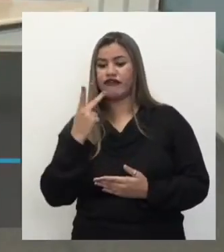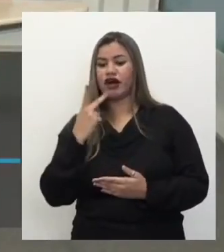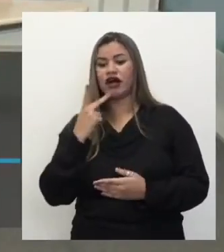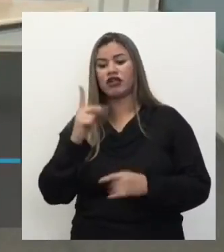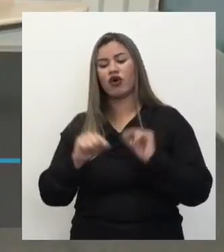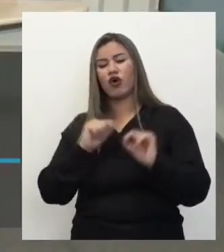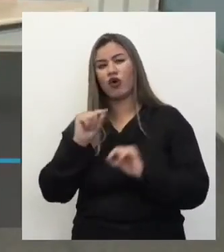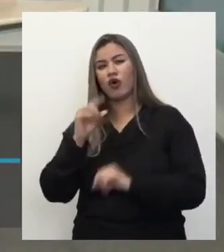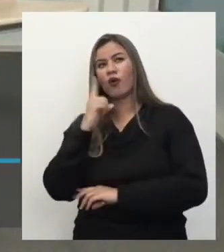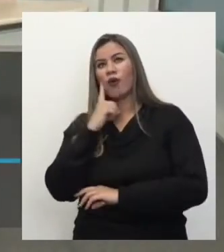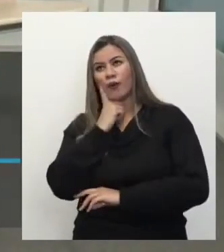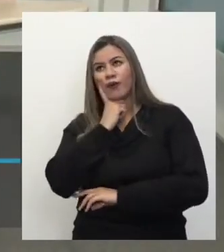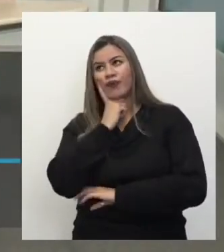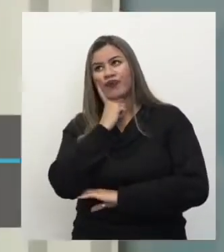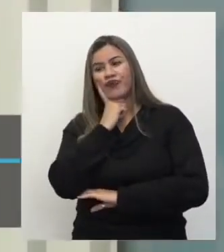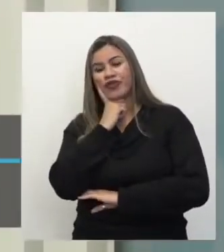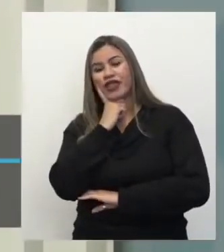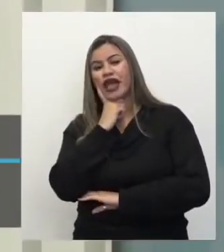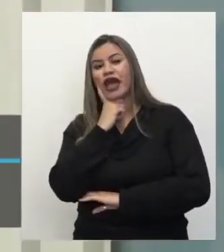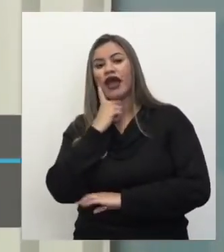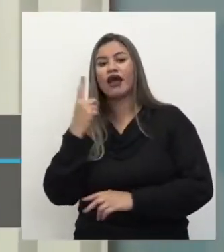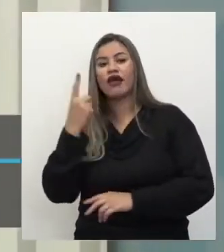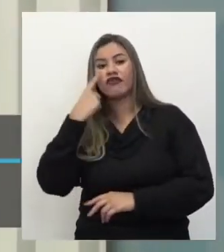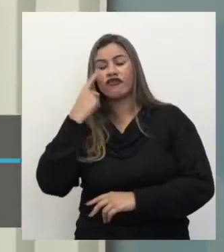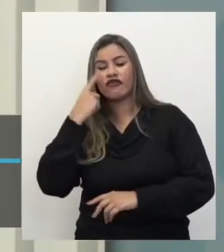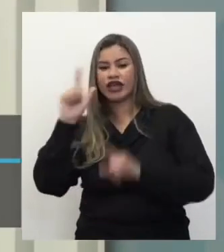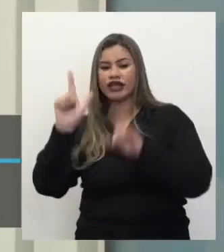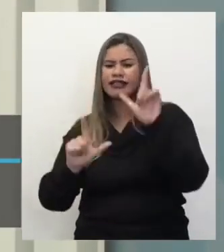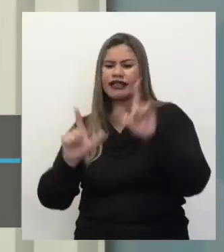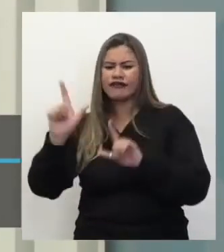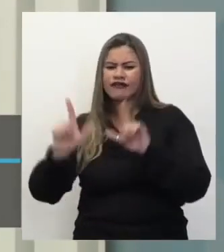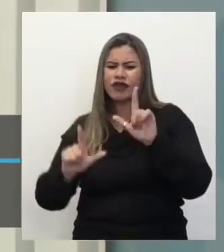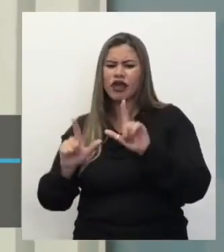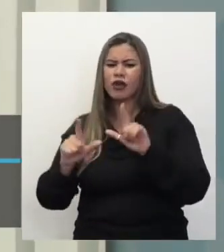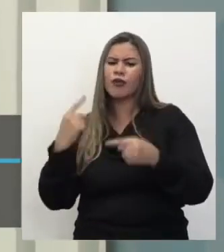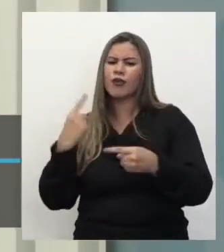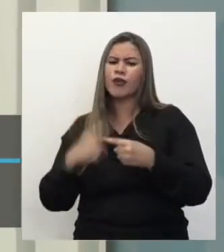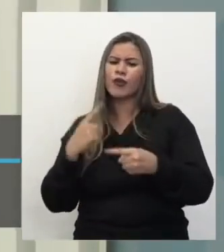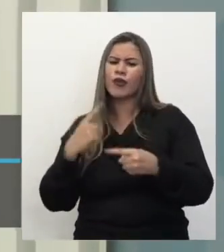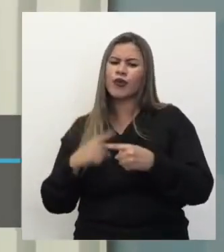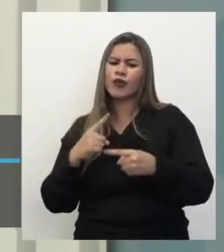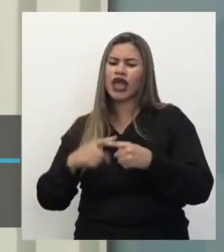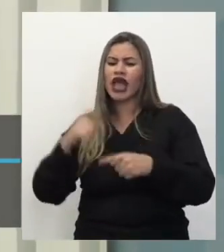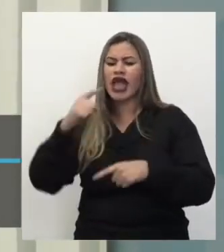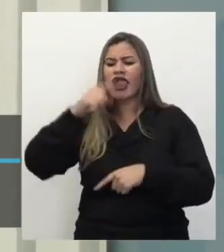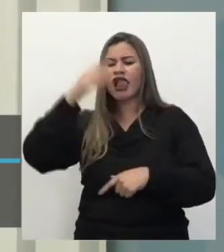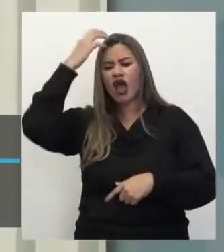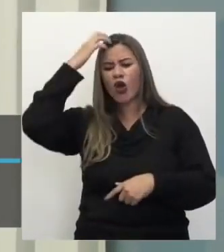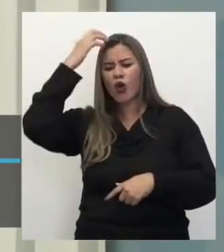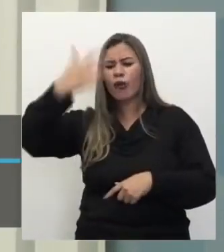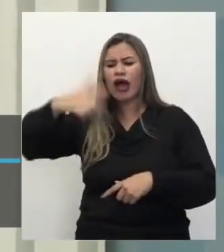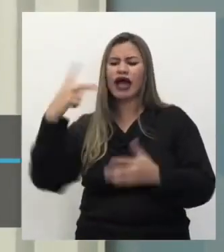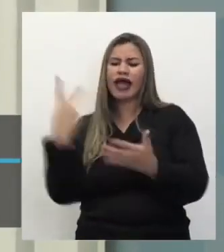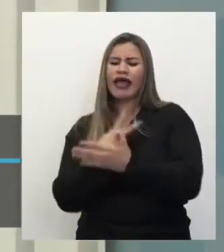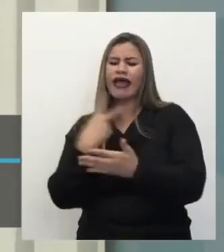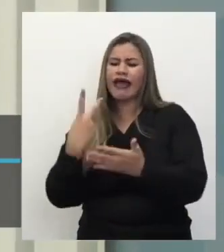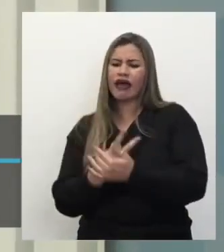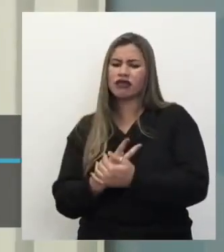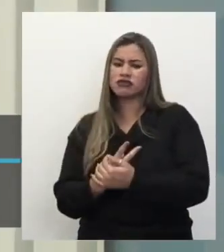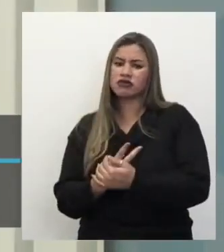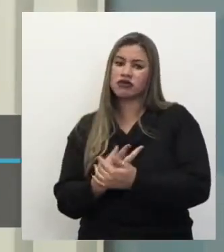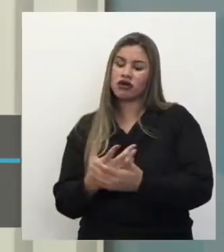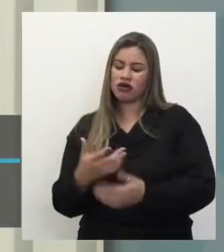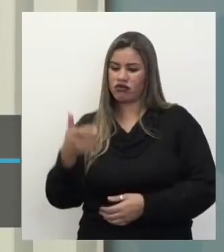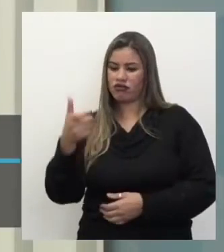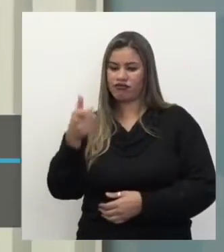você fala, olha, não assista tal emissora de TV, não, peraí, tal emissora de TV é a culpada do que tem de errado no mundo. Cara, o controle remoto está na